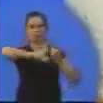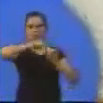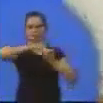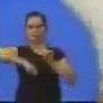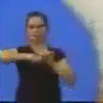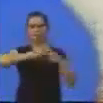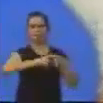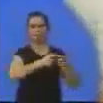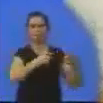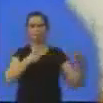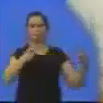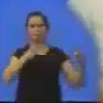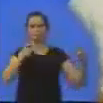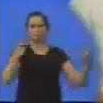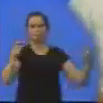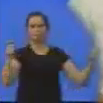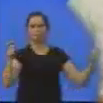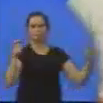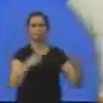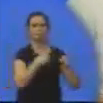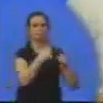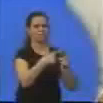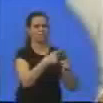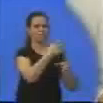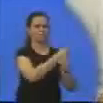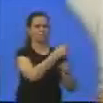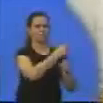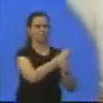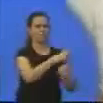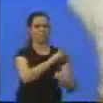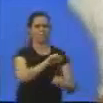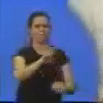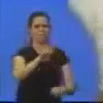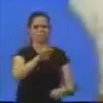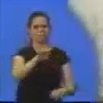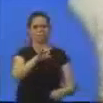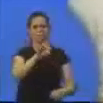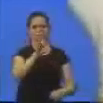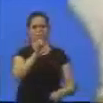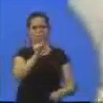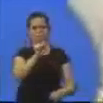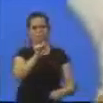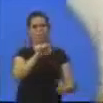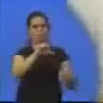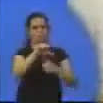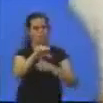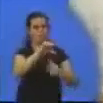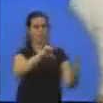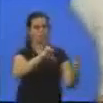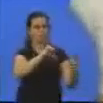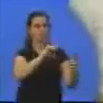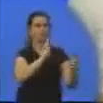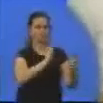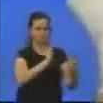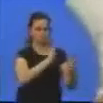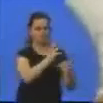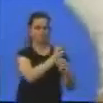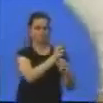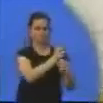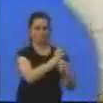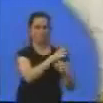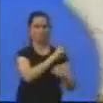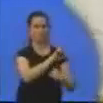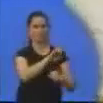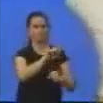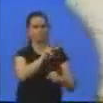ver por quê? Você calculou a derivada, a taxa de variação é a derivada. Então, calculamos a derivada. Derivada da